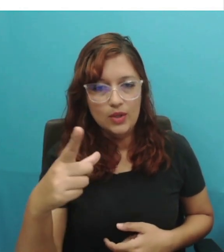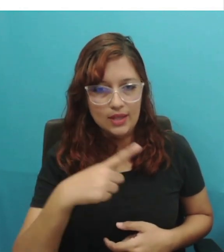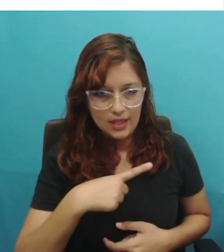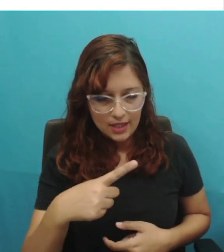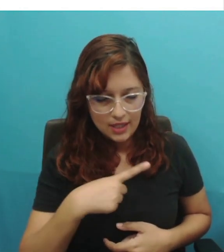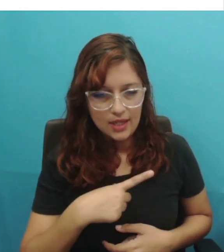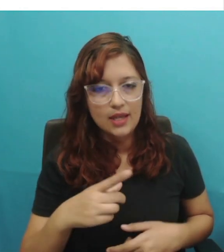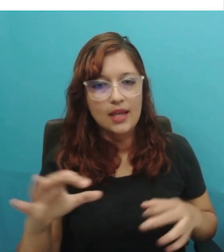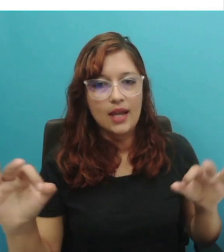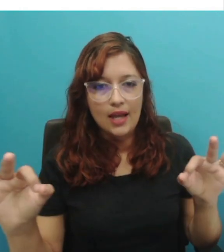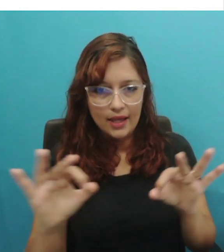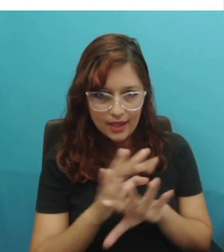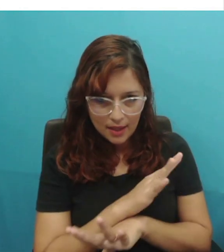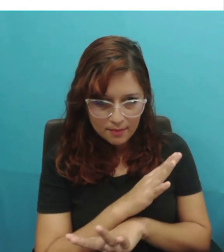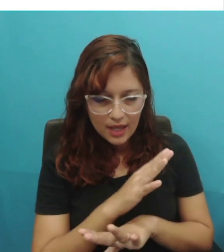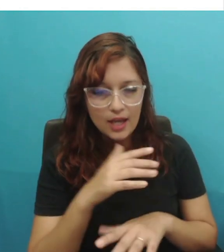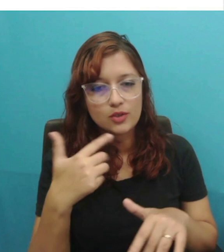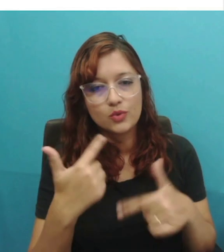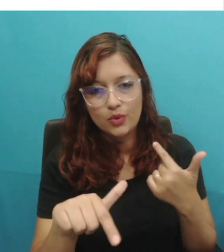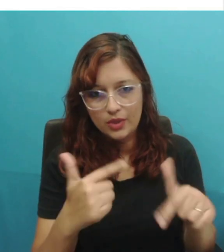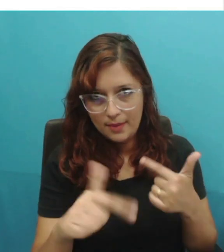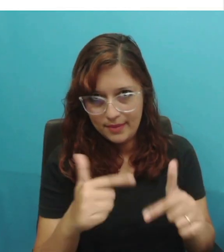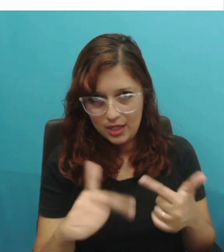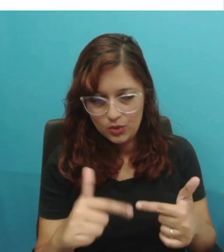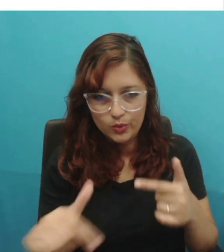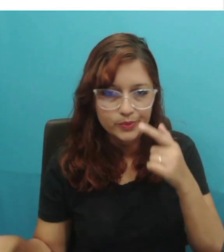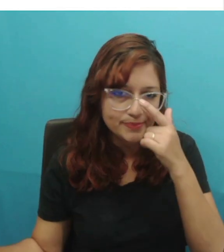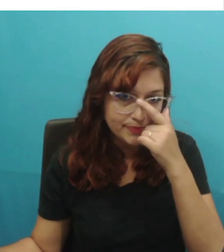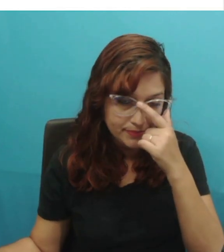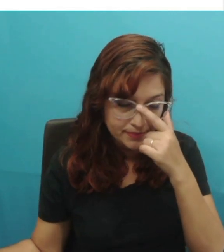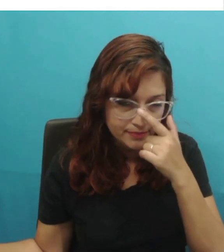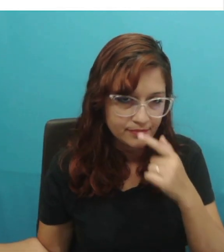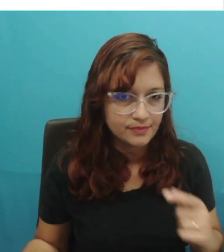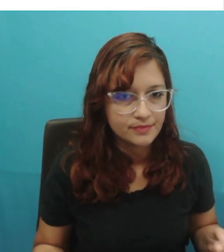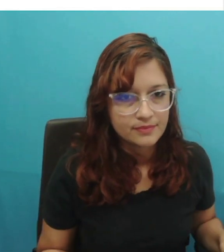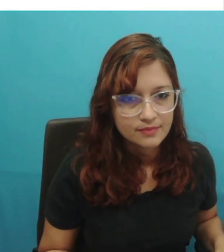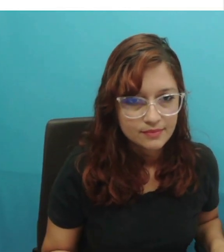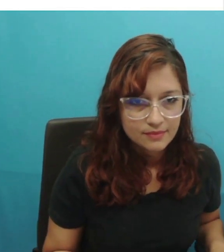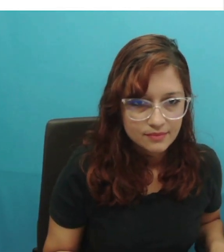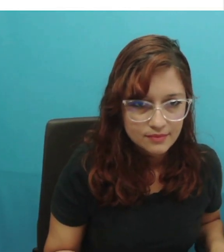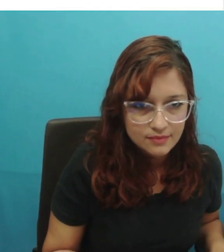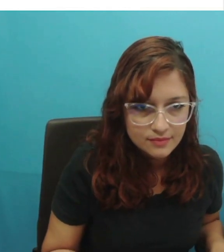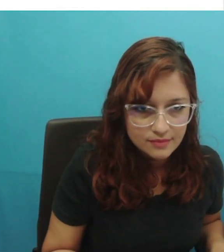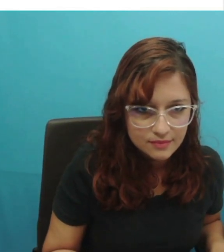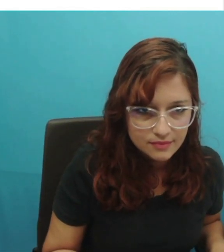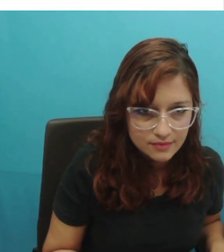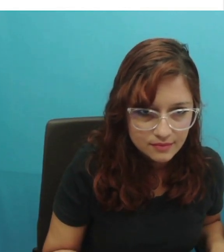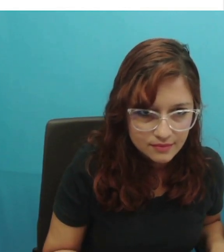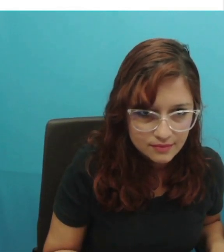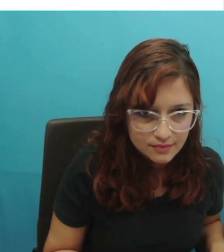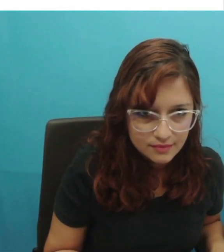Amanhã eu terei acabado o trabalho.